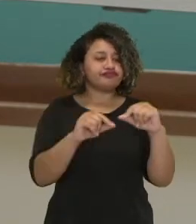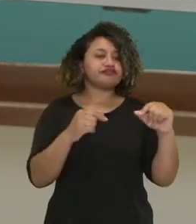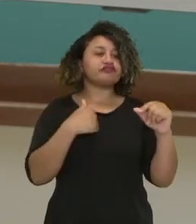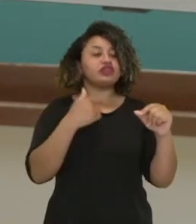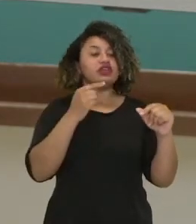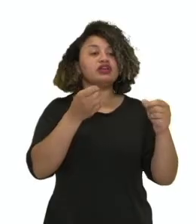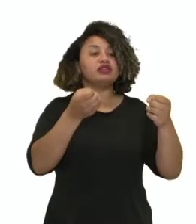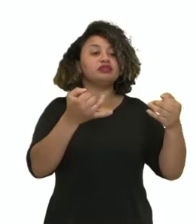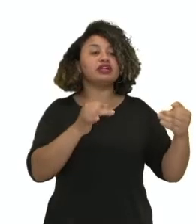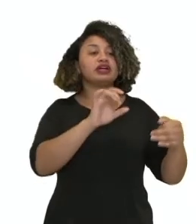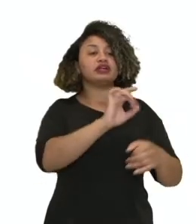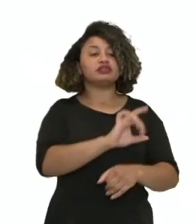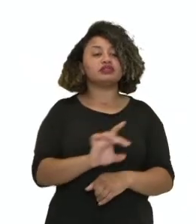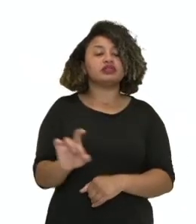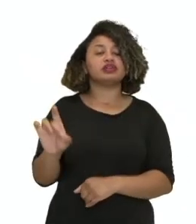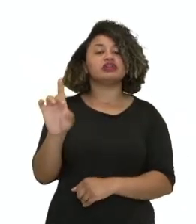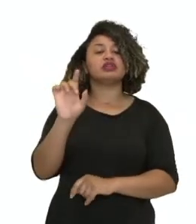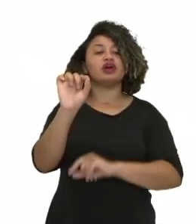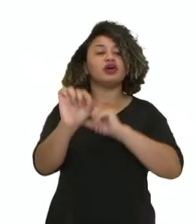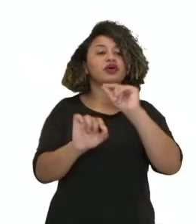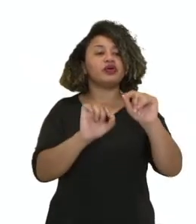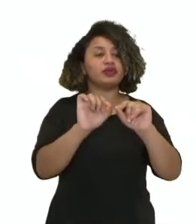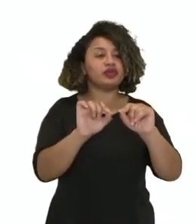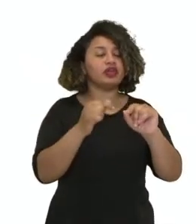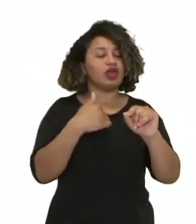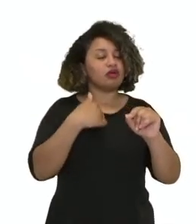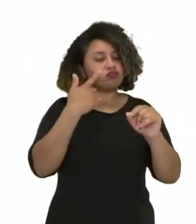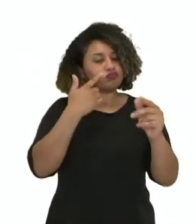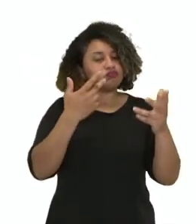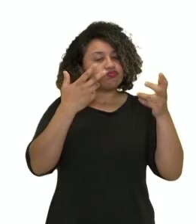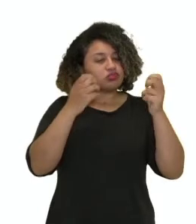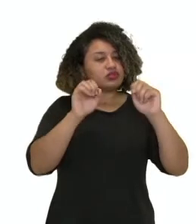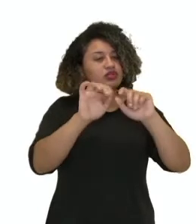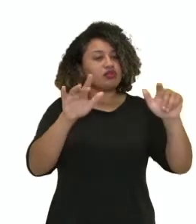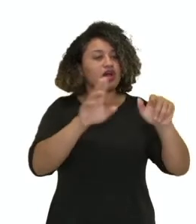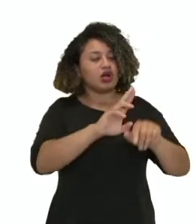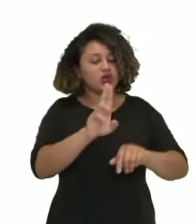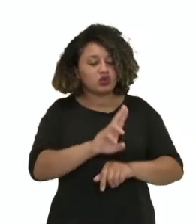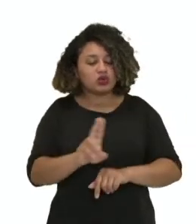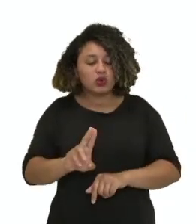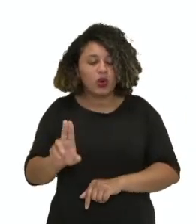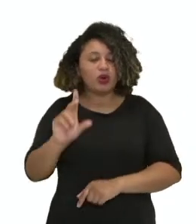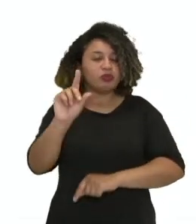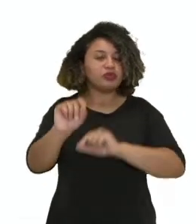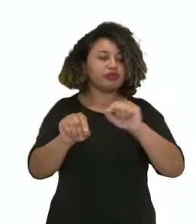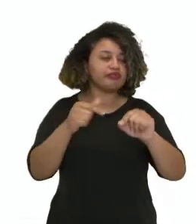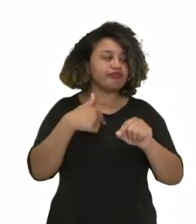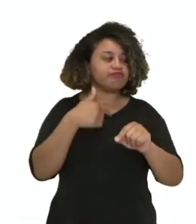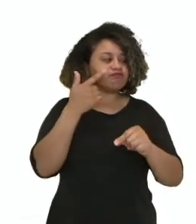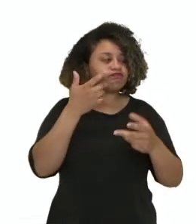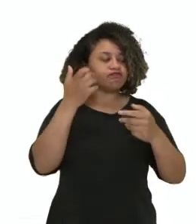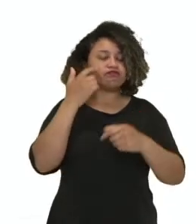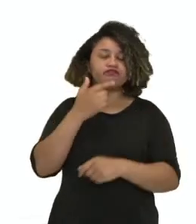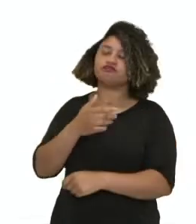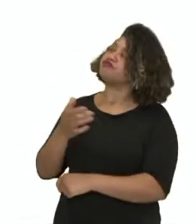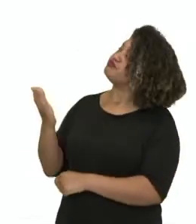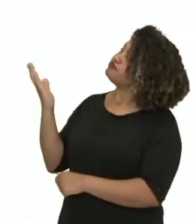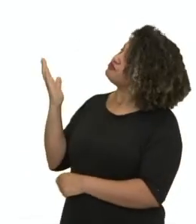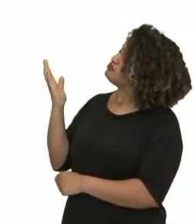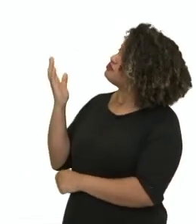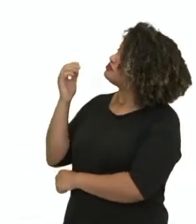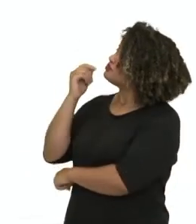A n representa o termo geral. A1, primeiro termo,